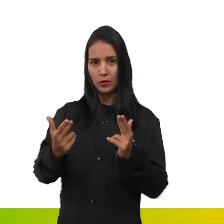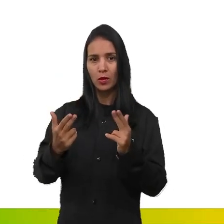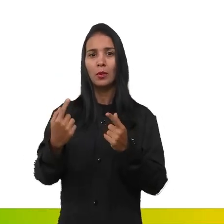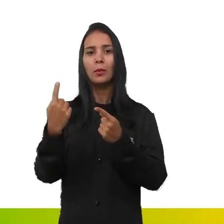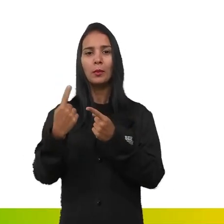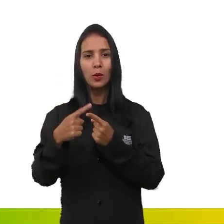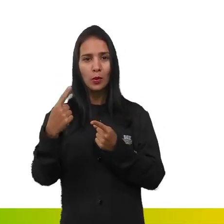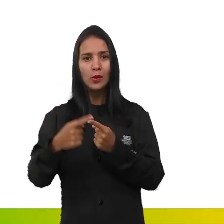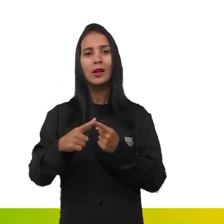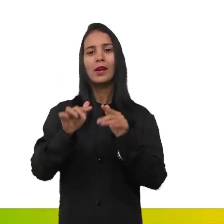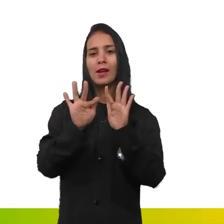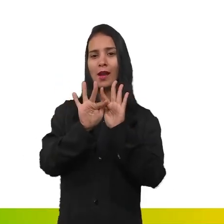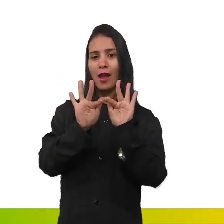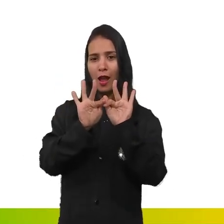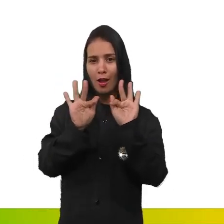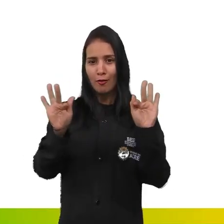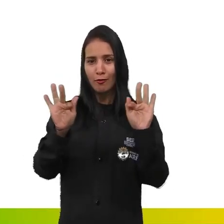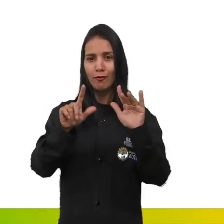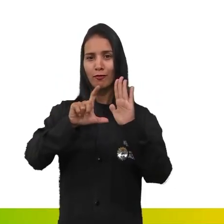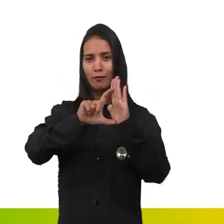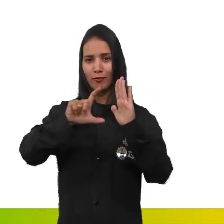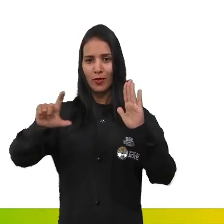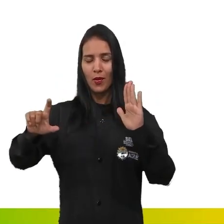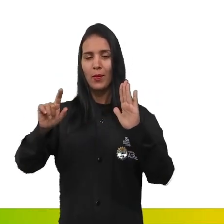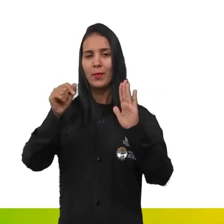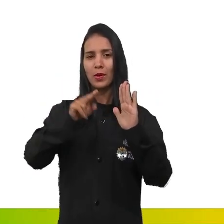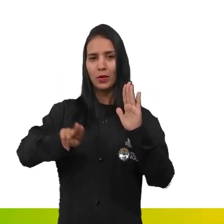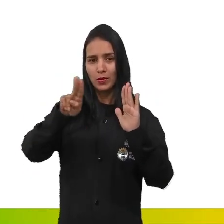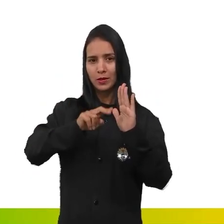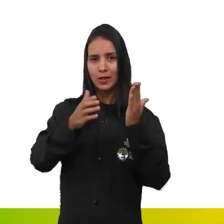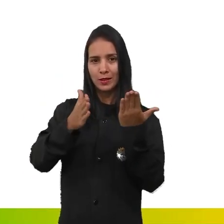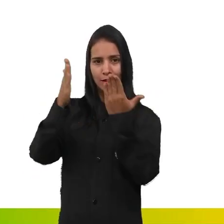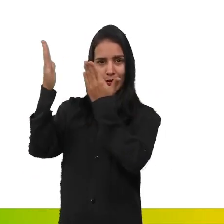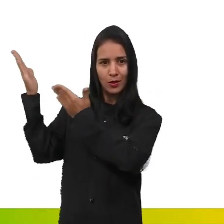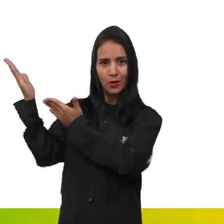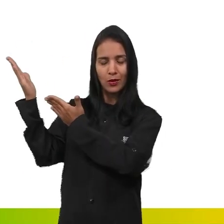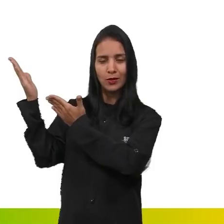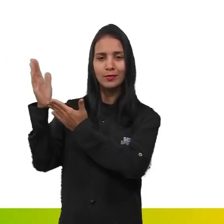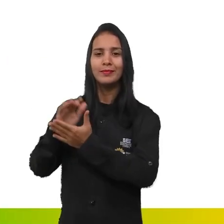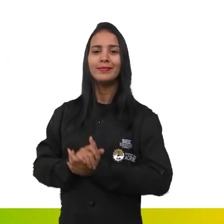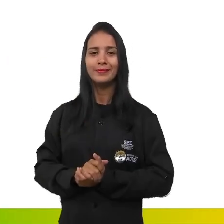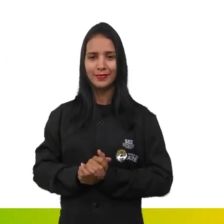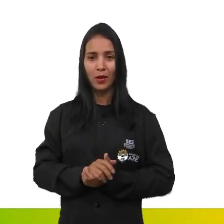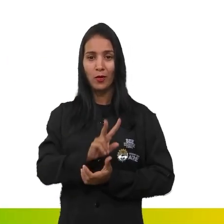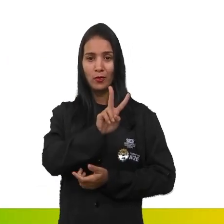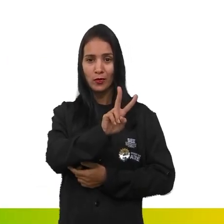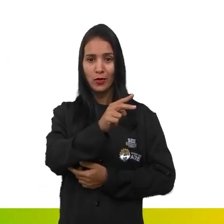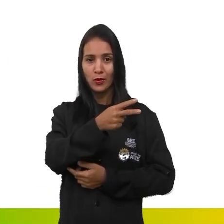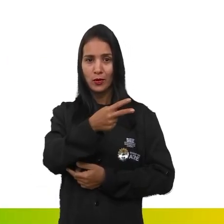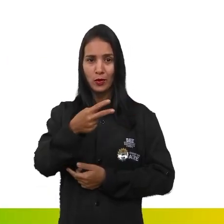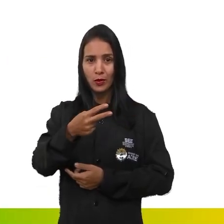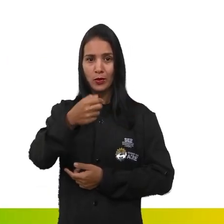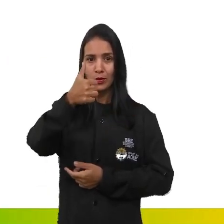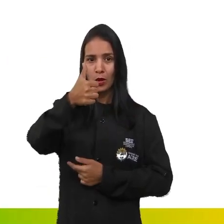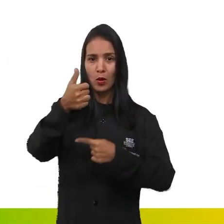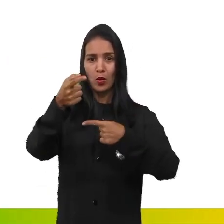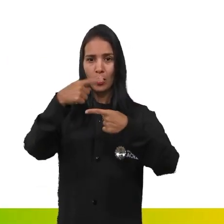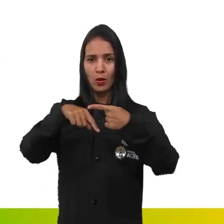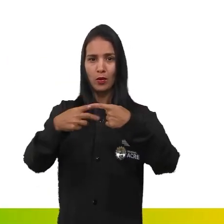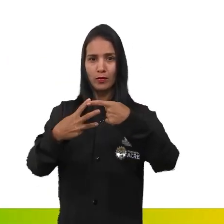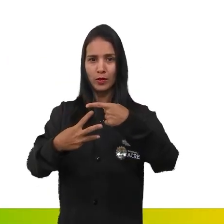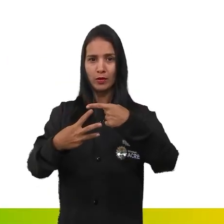é um terço da base vezes a altura. Agora nós podemos complementar. Como o